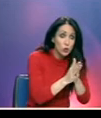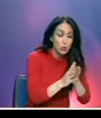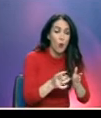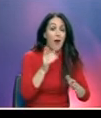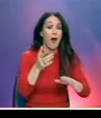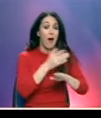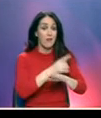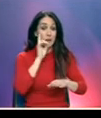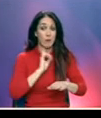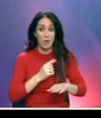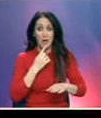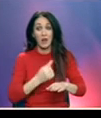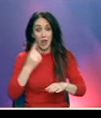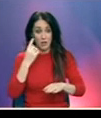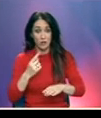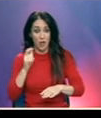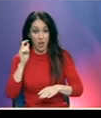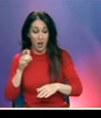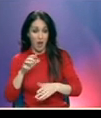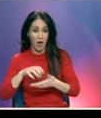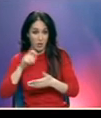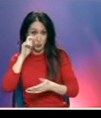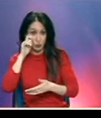participação à seguradora. O repórter Bruno